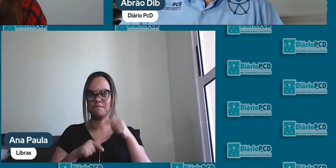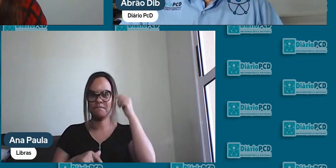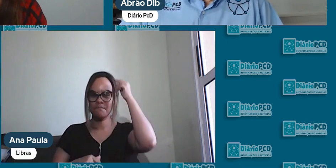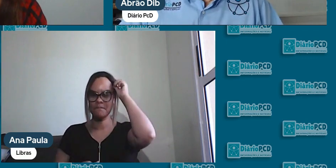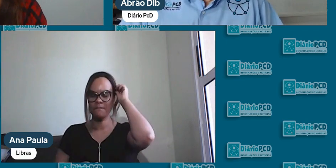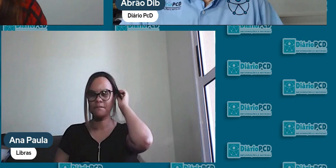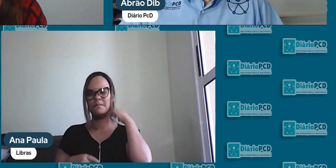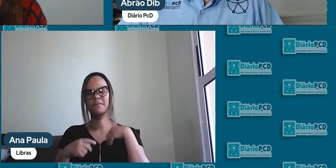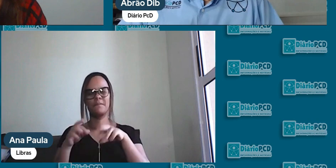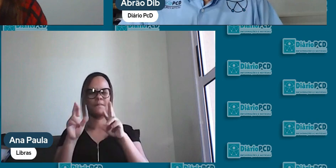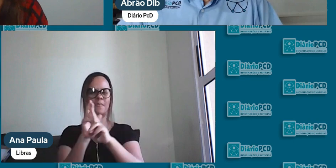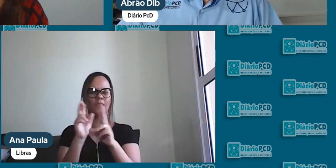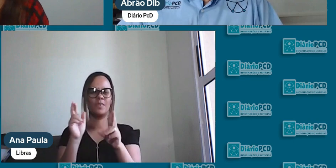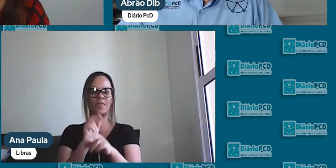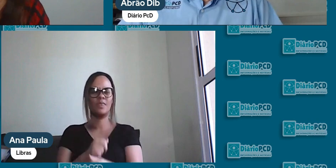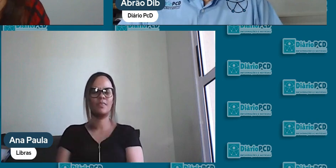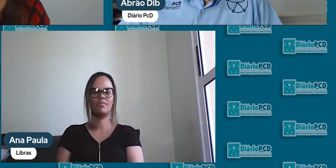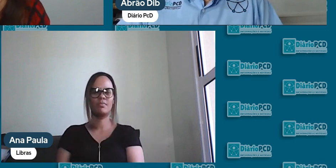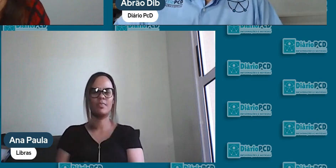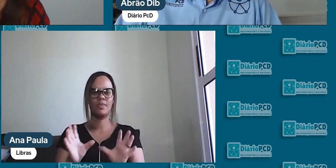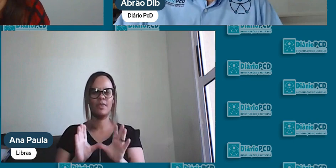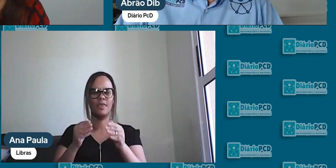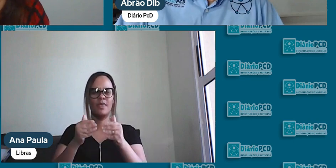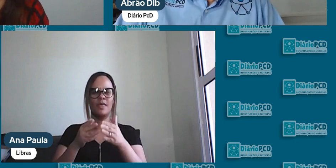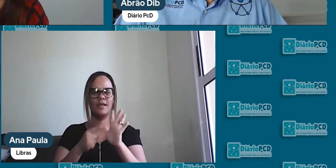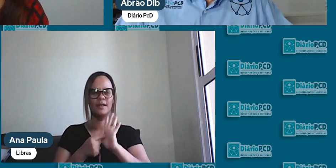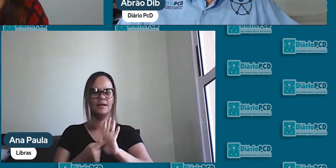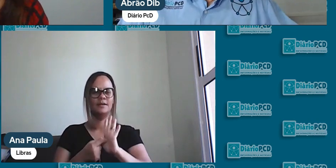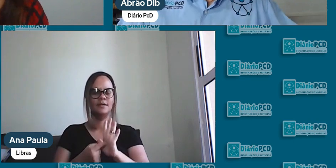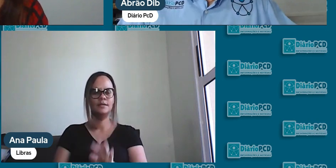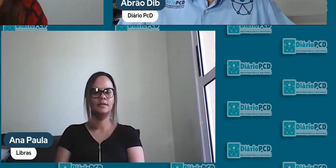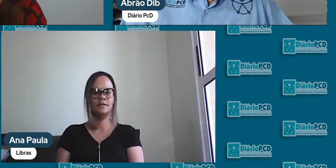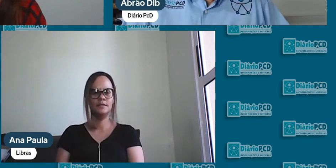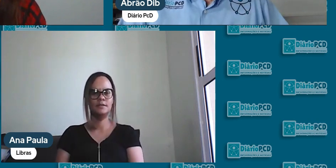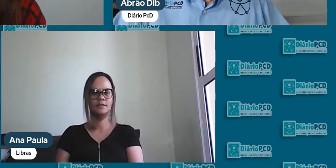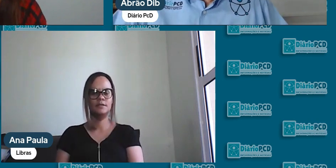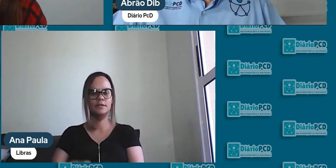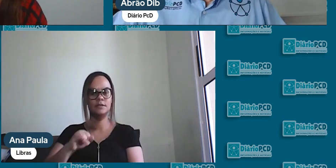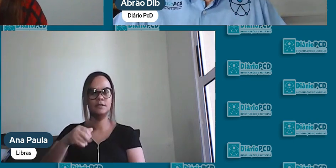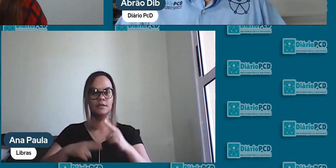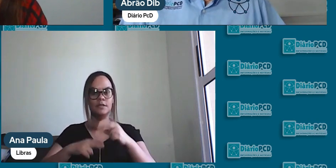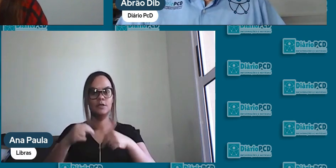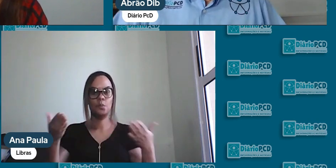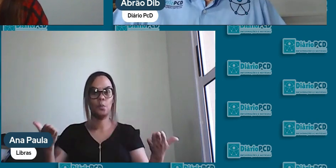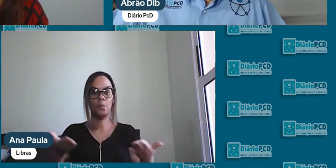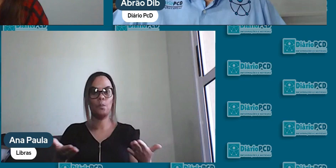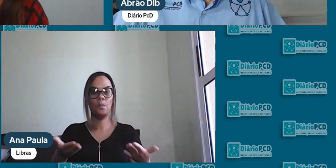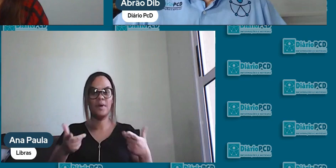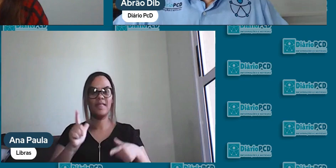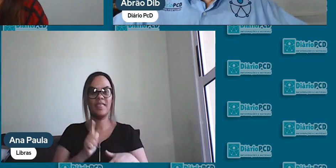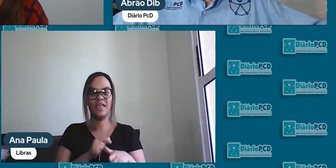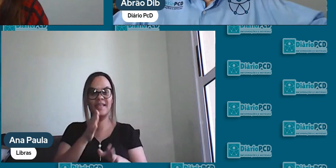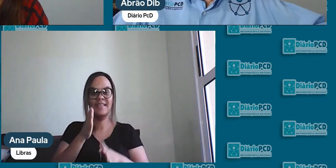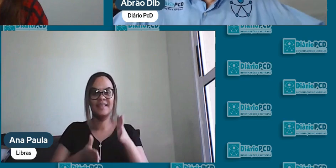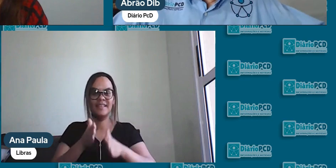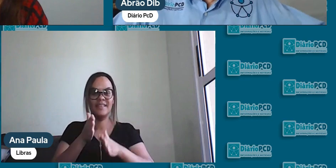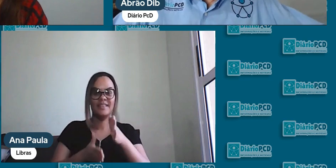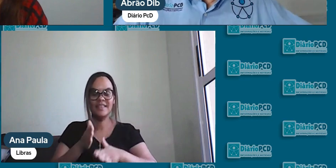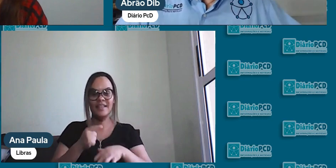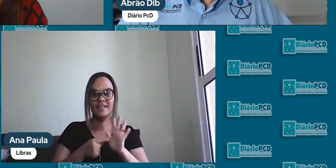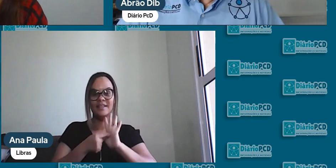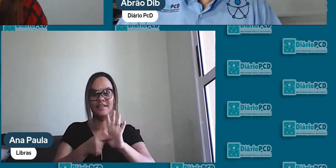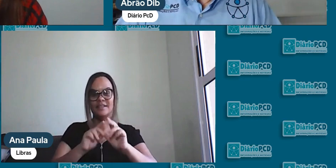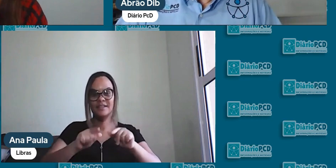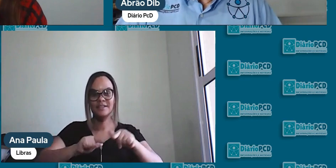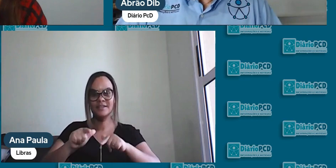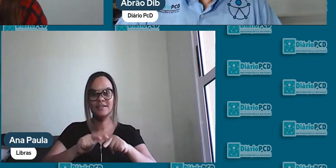sua relação com esse grupo que apresentou no comecinho de junho e que agora já tem um prazo correndo para apresentar o